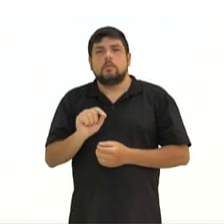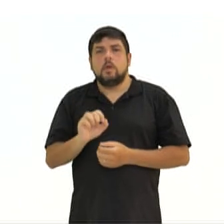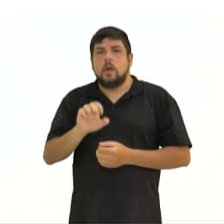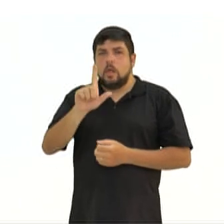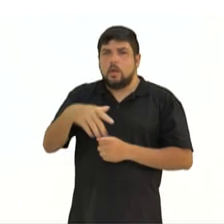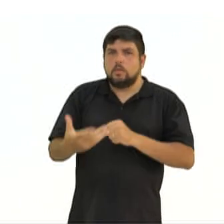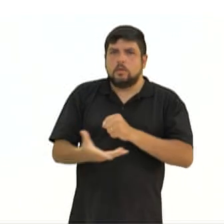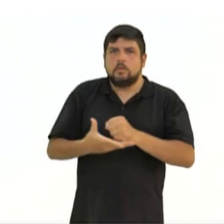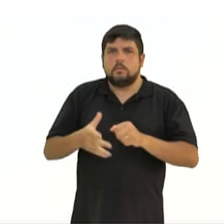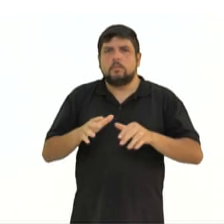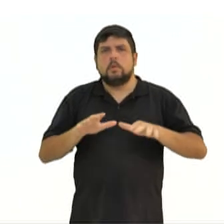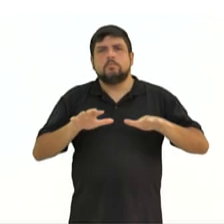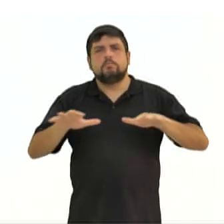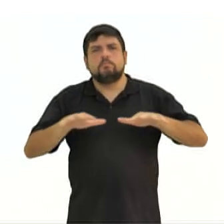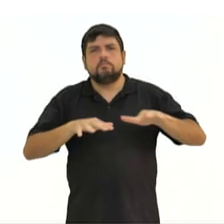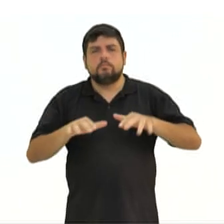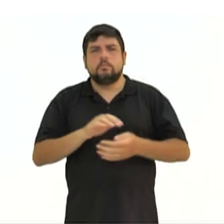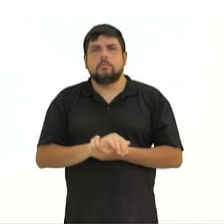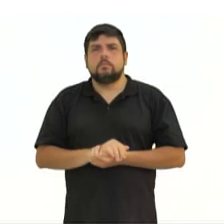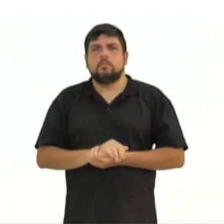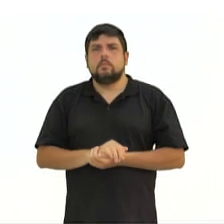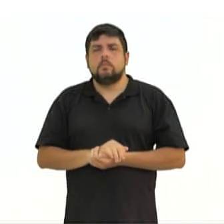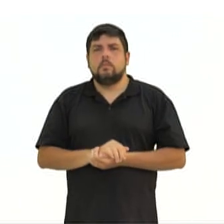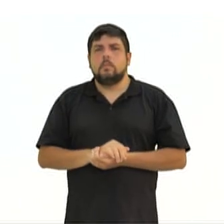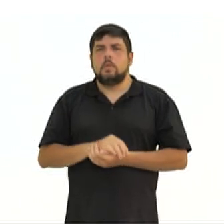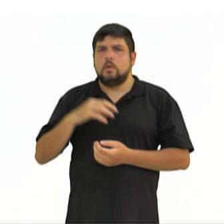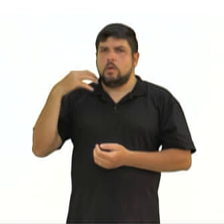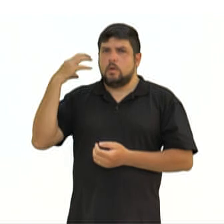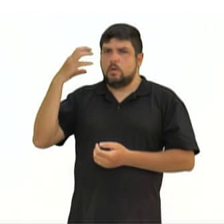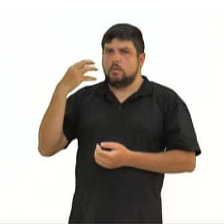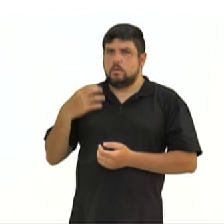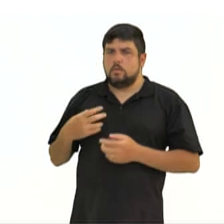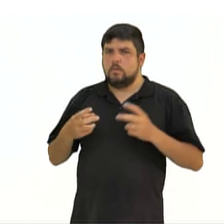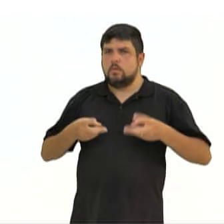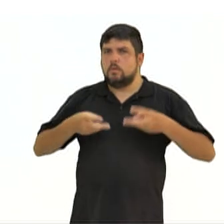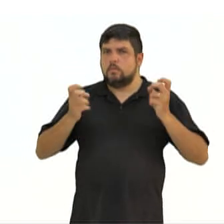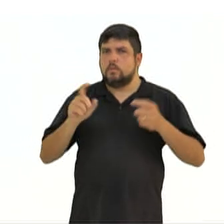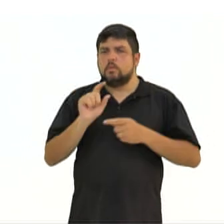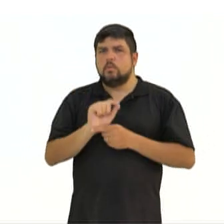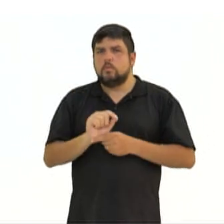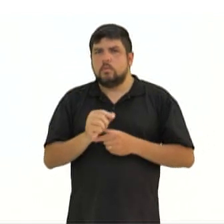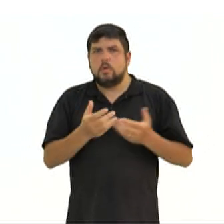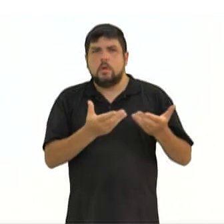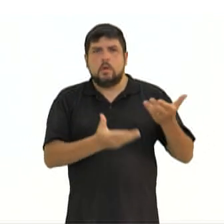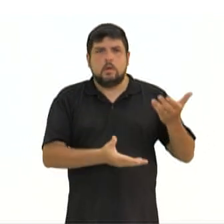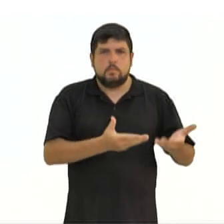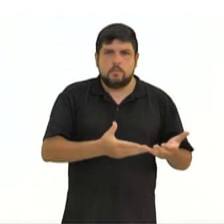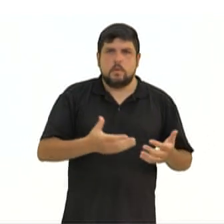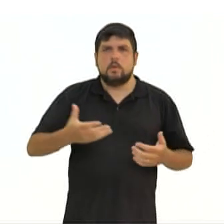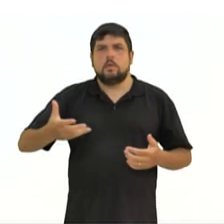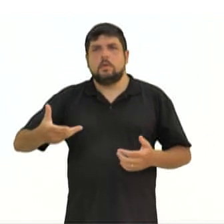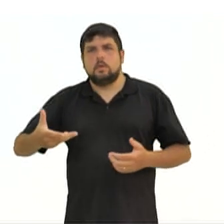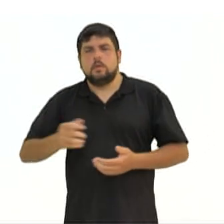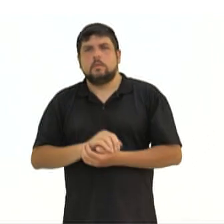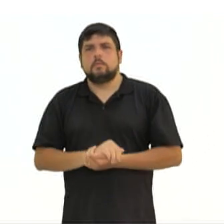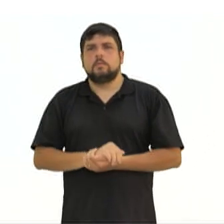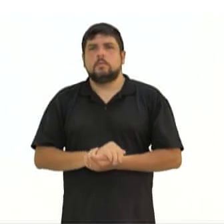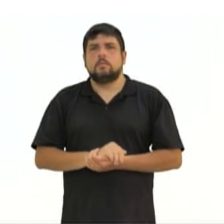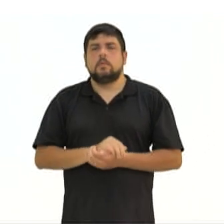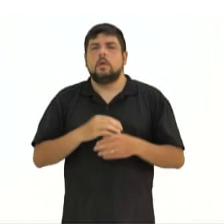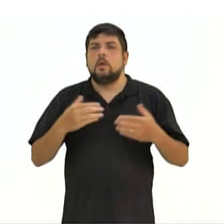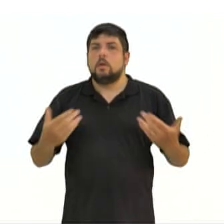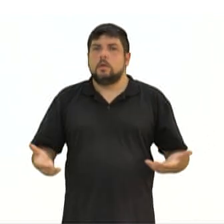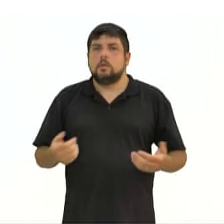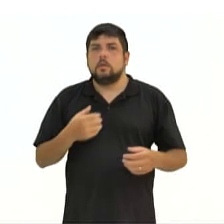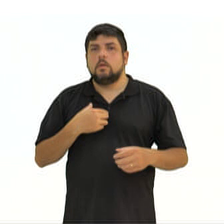da dinâmica. Foi quando Newton percebeu que existia uma relação entre a massa e a aceleração dos corpos. Então,